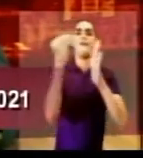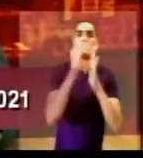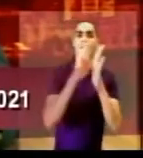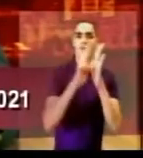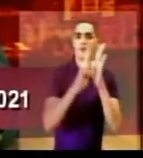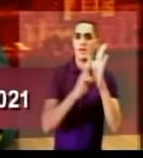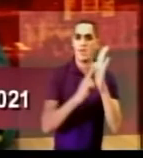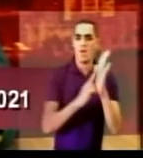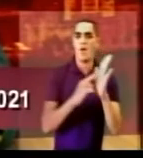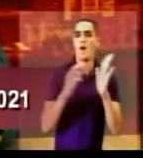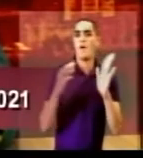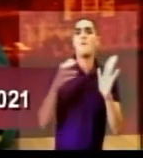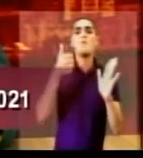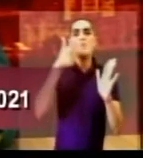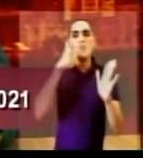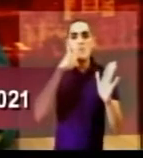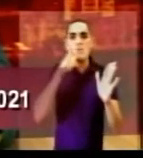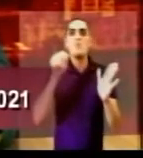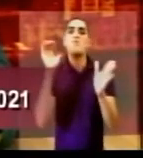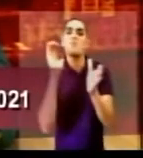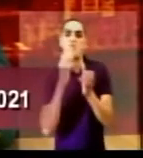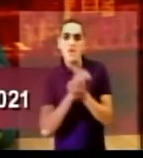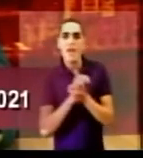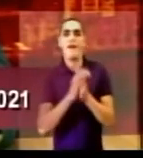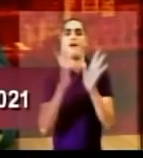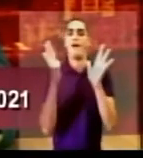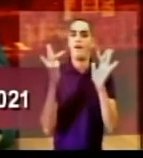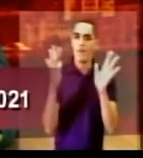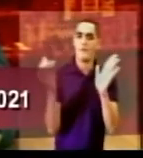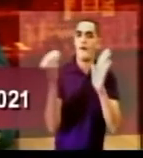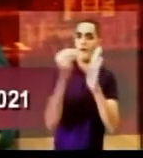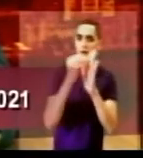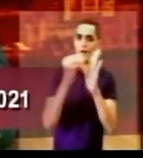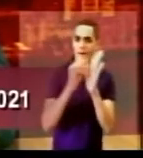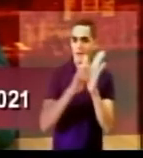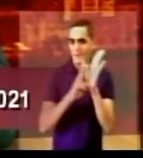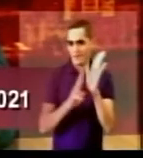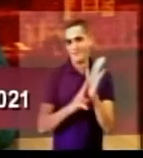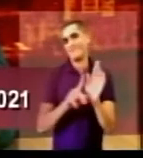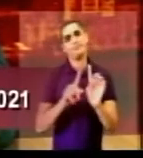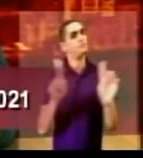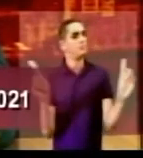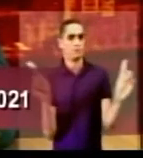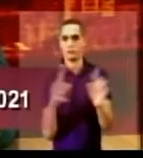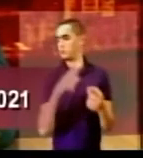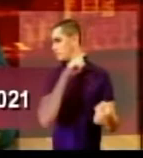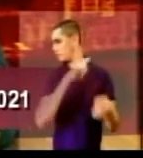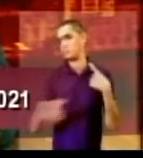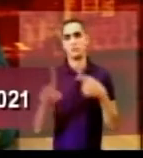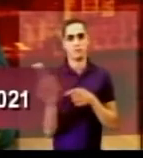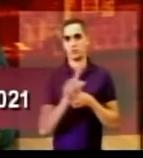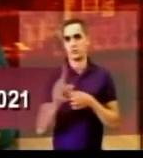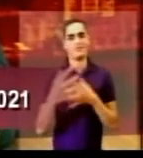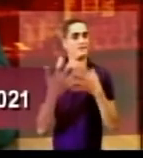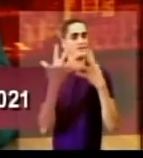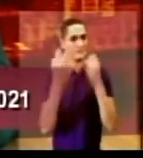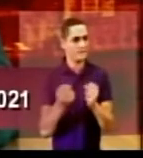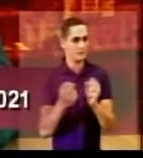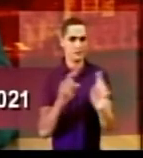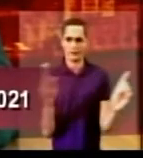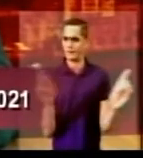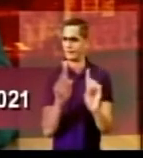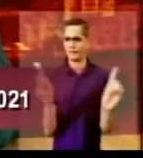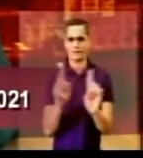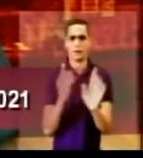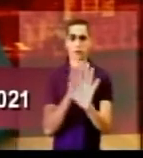namorada. Não deixamos. Fim. Não aceitamos carteiradas. Vocês vão ver